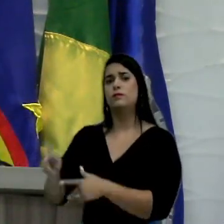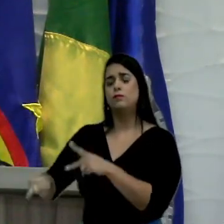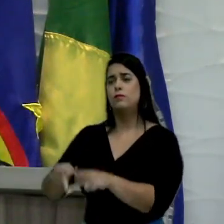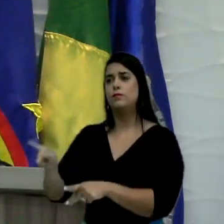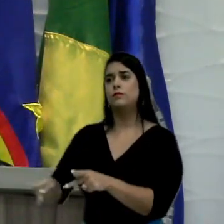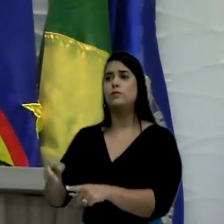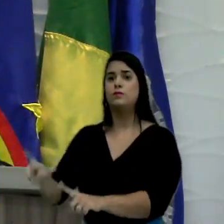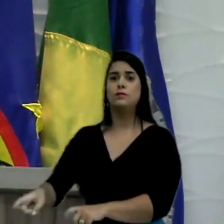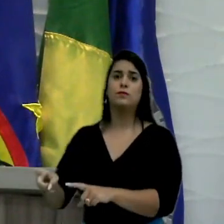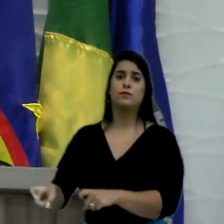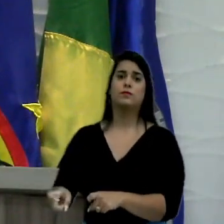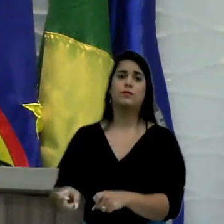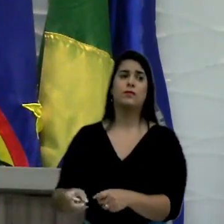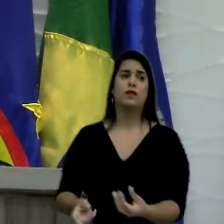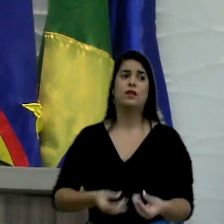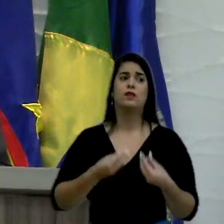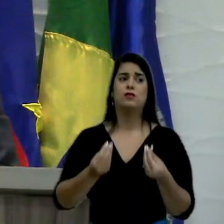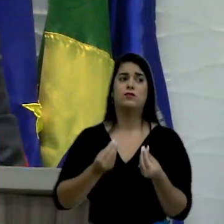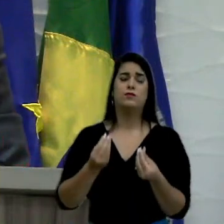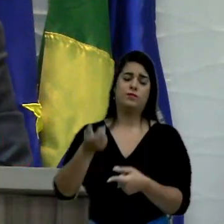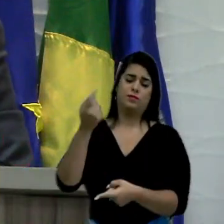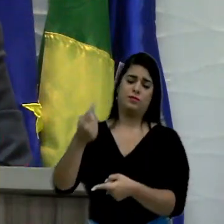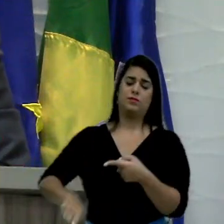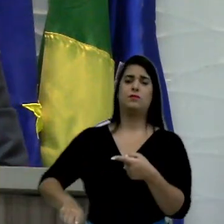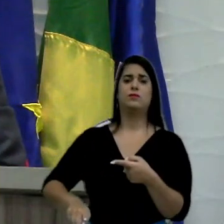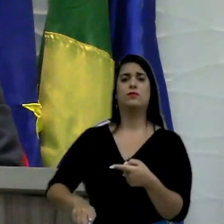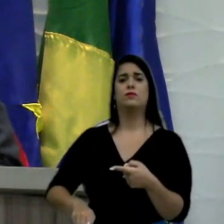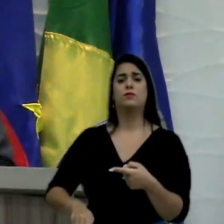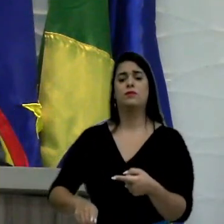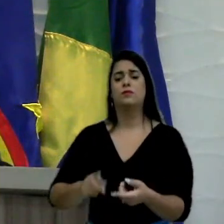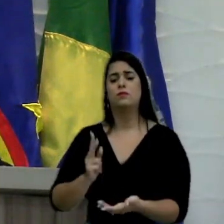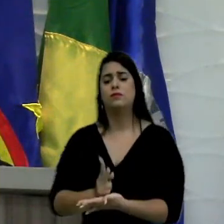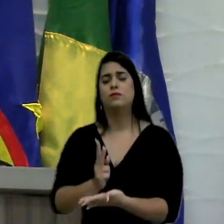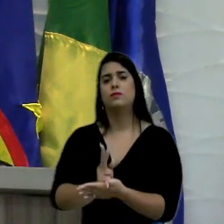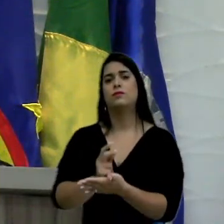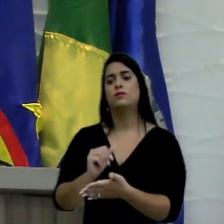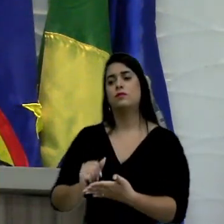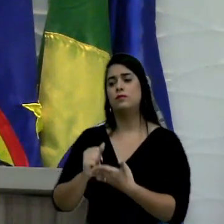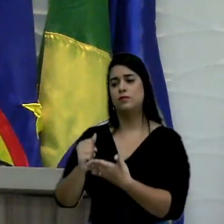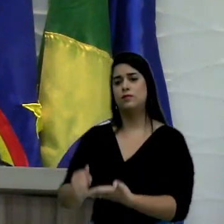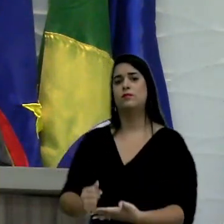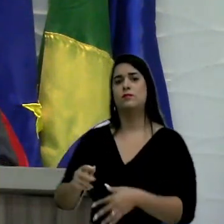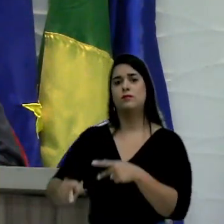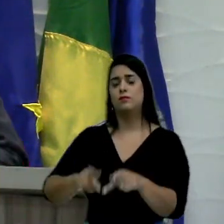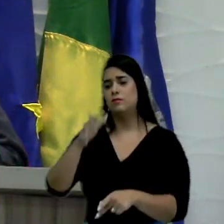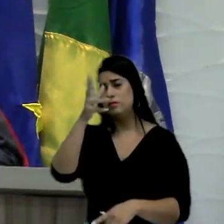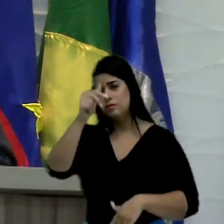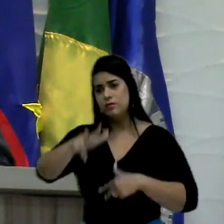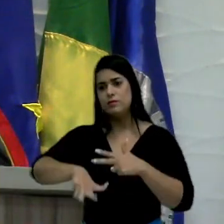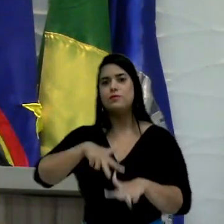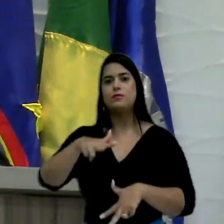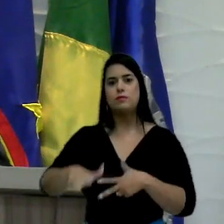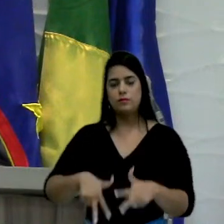tentar proibir quem sempre fez para o São Bento do Una. Quem arou terra, quem abasteceu de água,